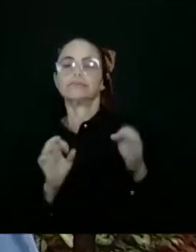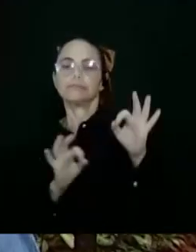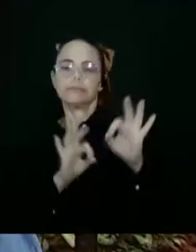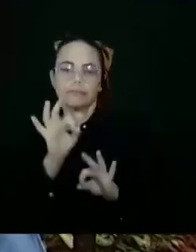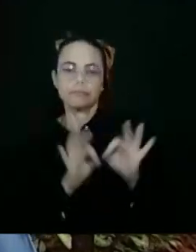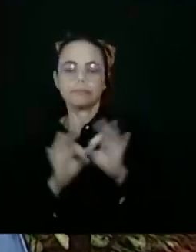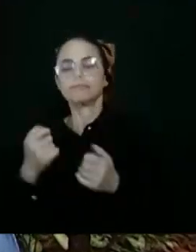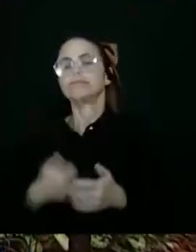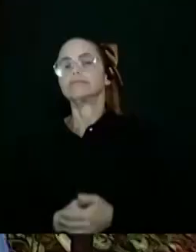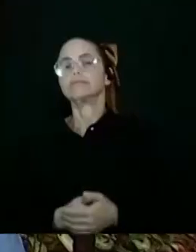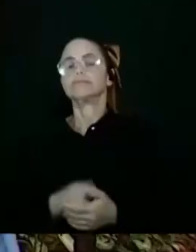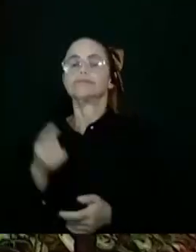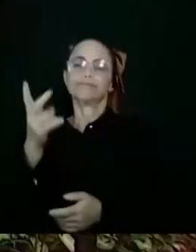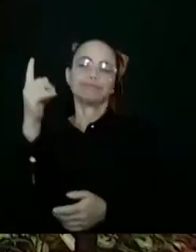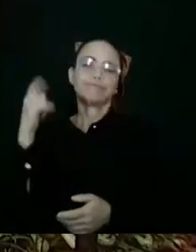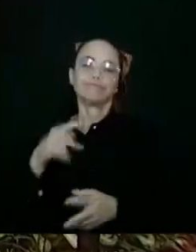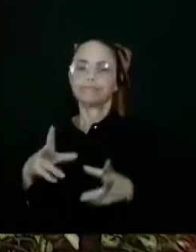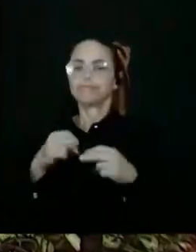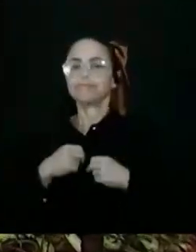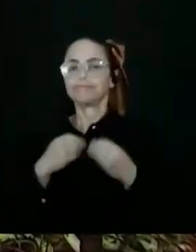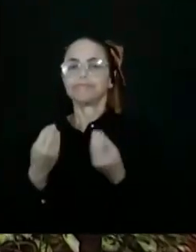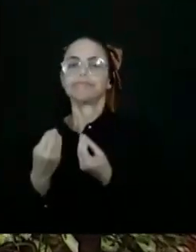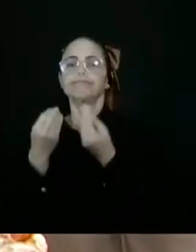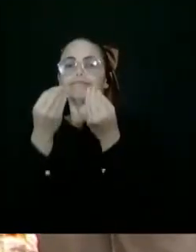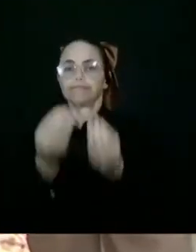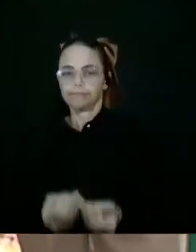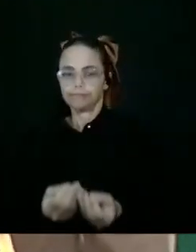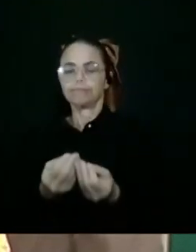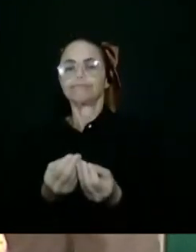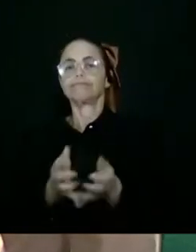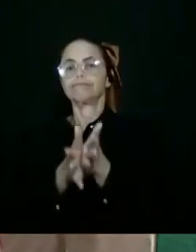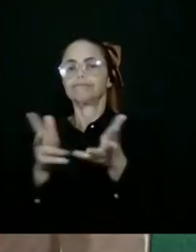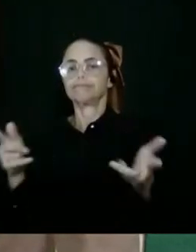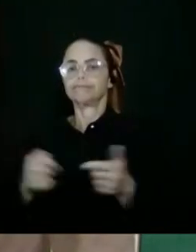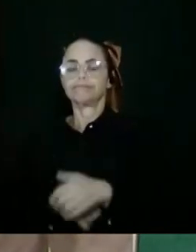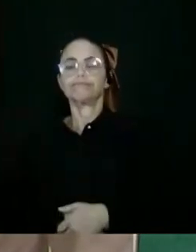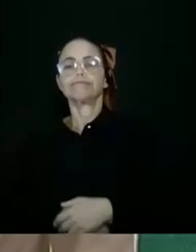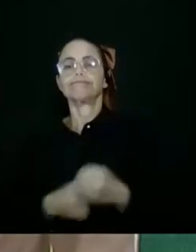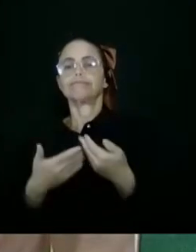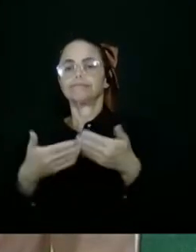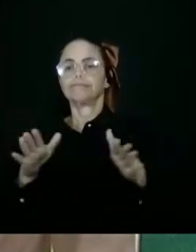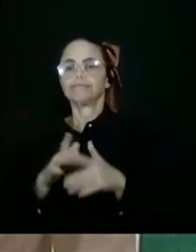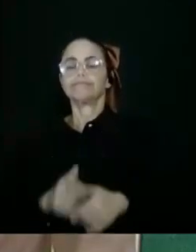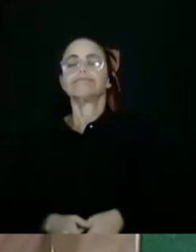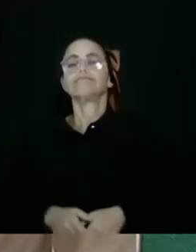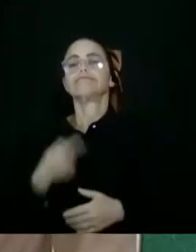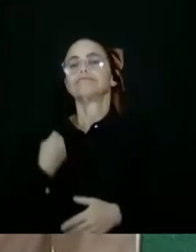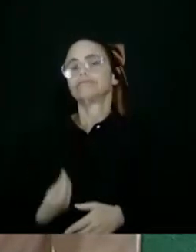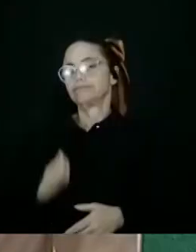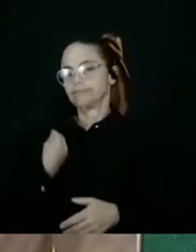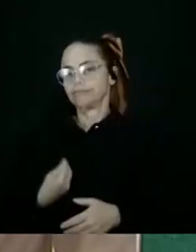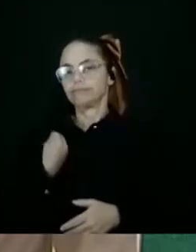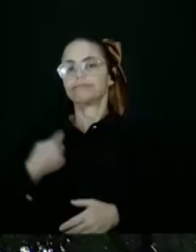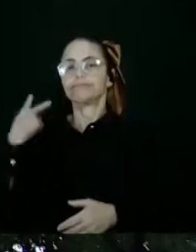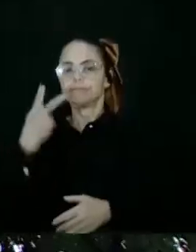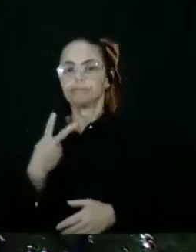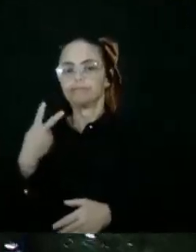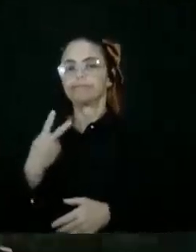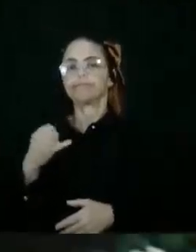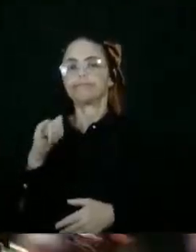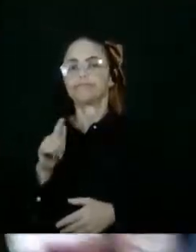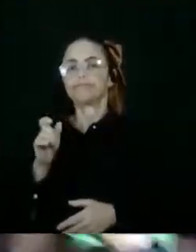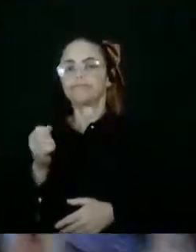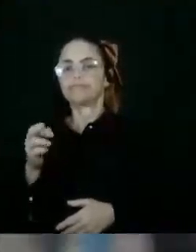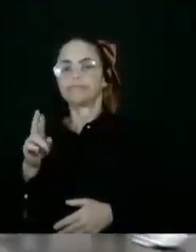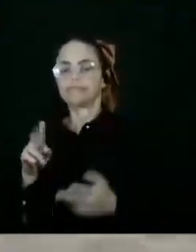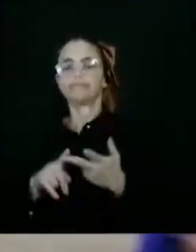sido feita há muito tempo e a gente entrega agora, que ficou fantástico. A inauguração contou com a presença do vereador Igor Diego. O